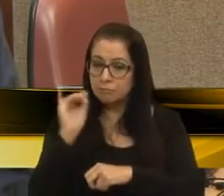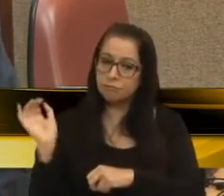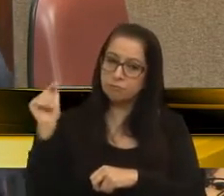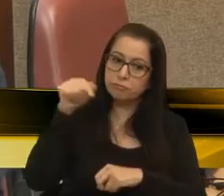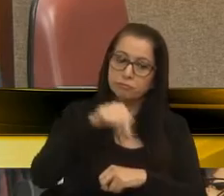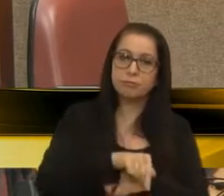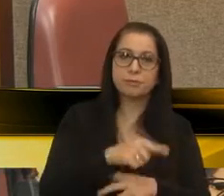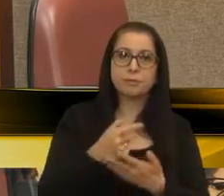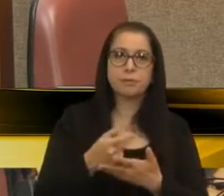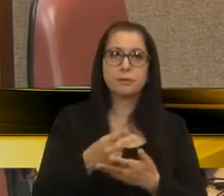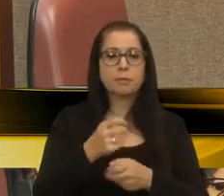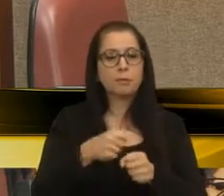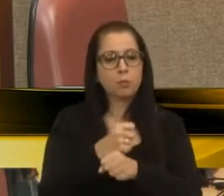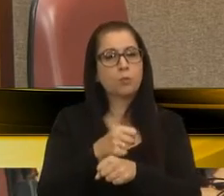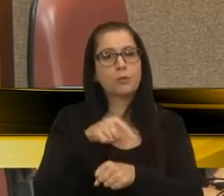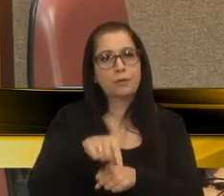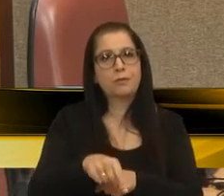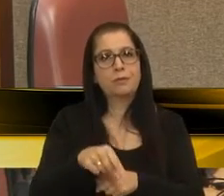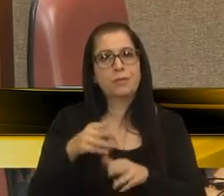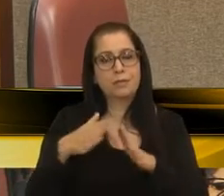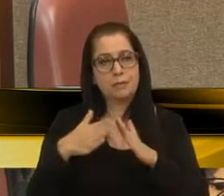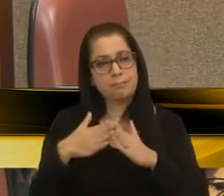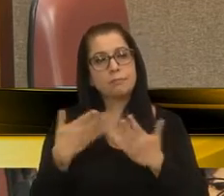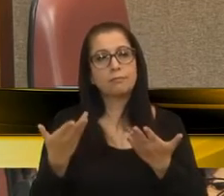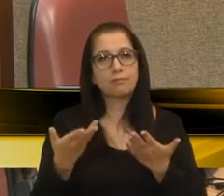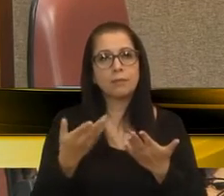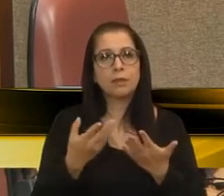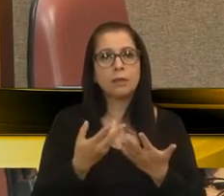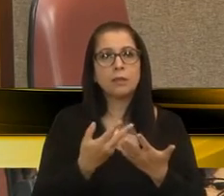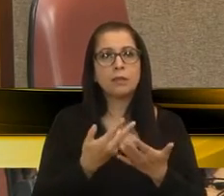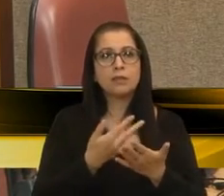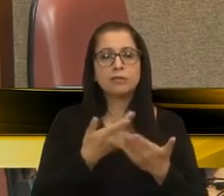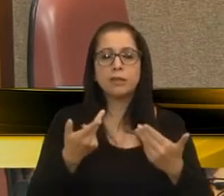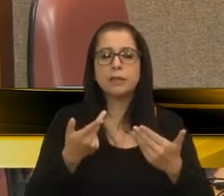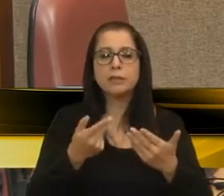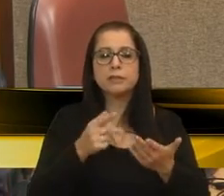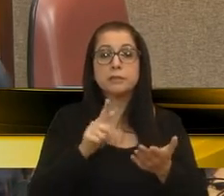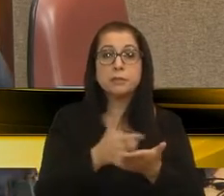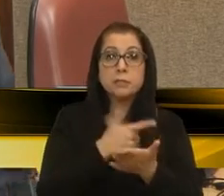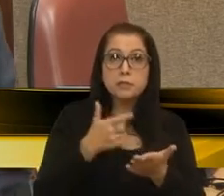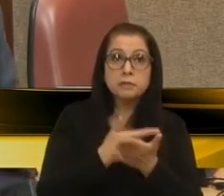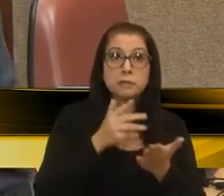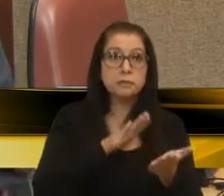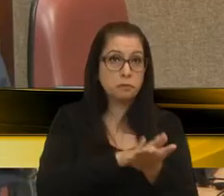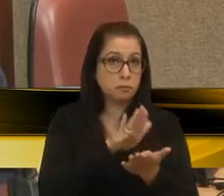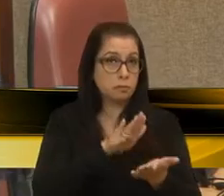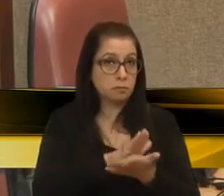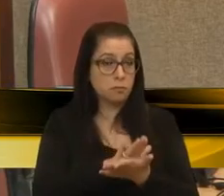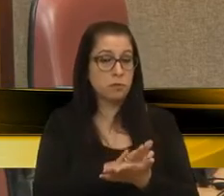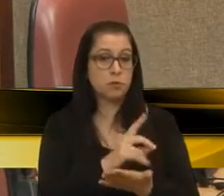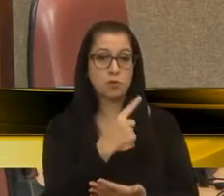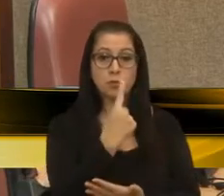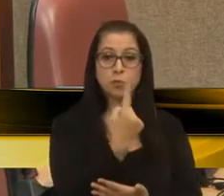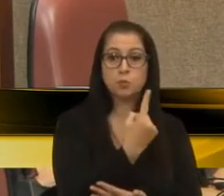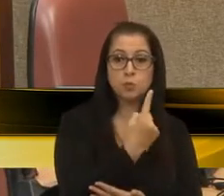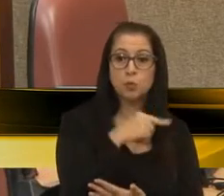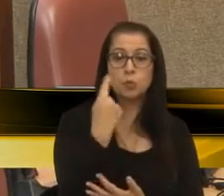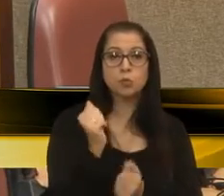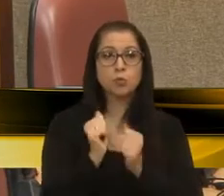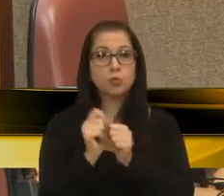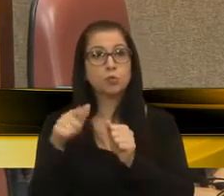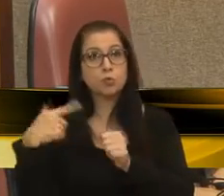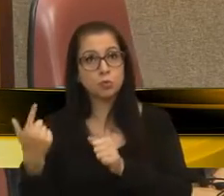casa por alguns anos. Enfim, inúmeras obras publicadas de forma individual e outras